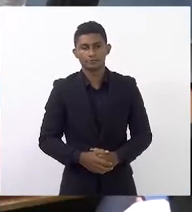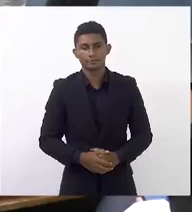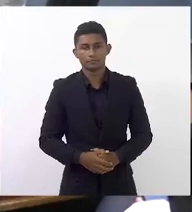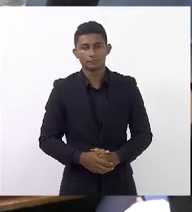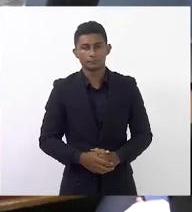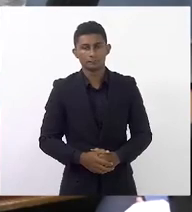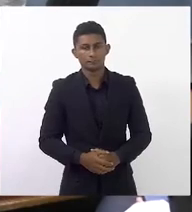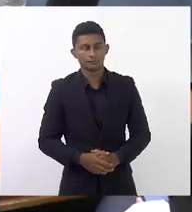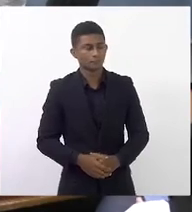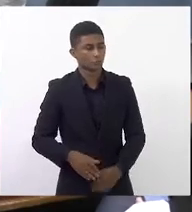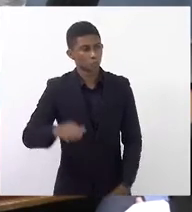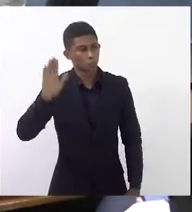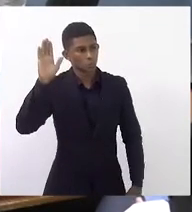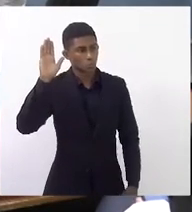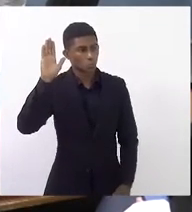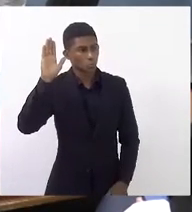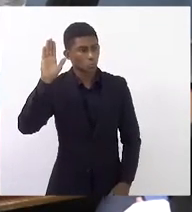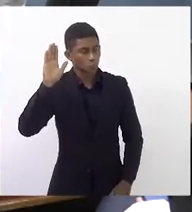Presidente.